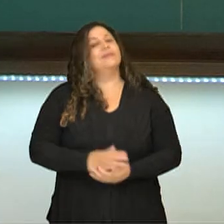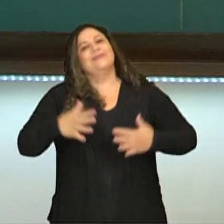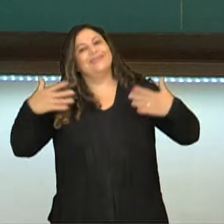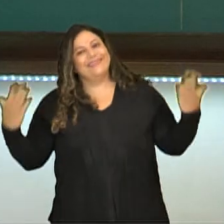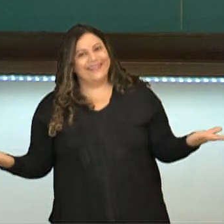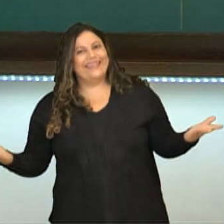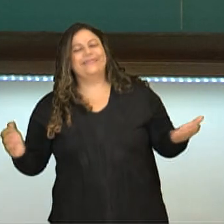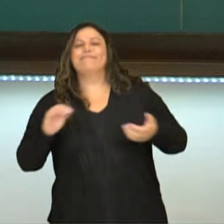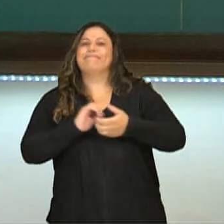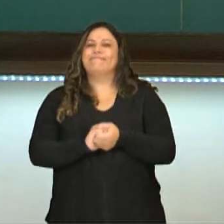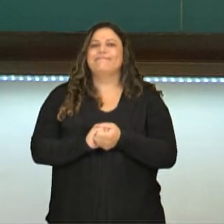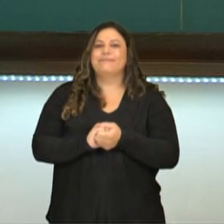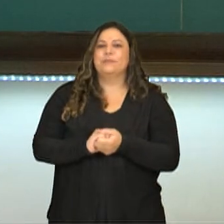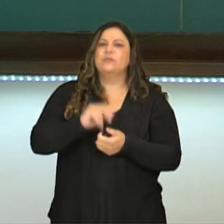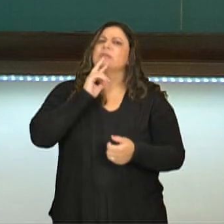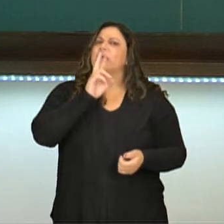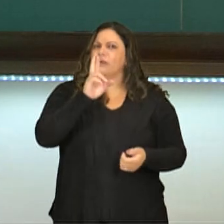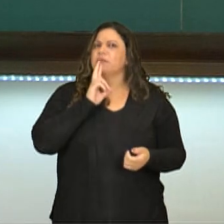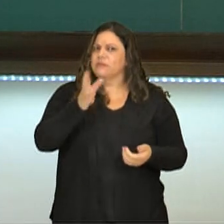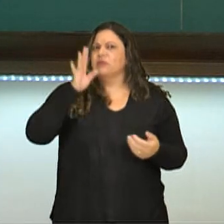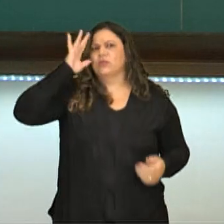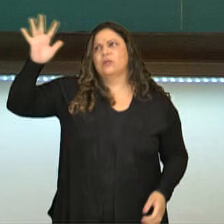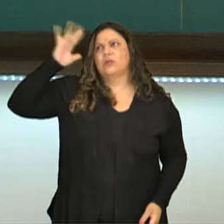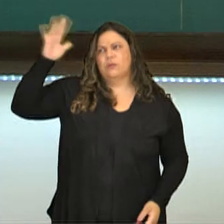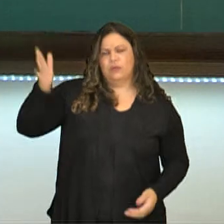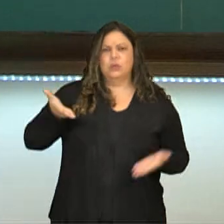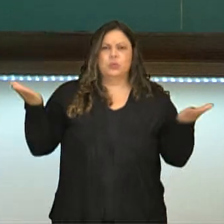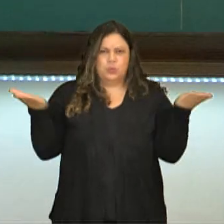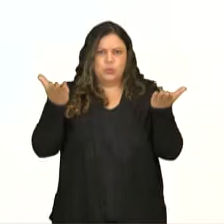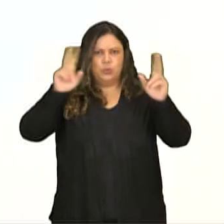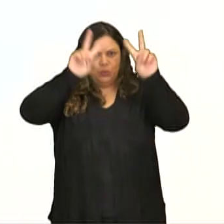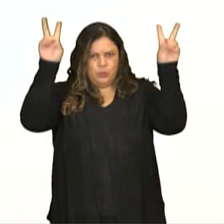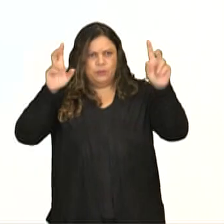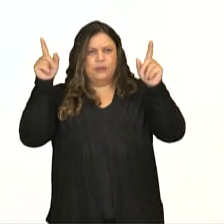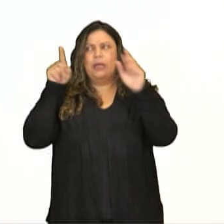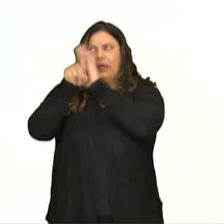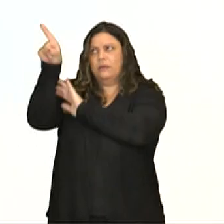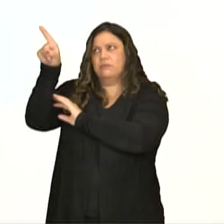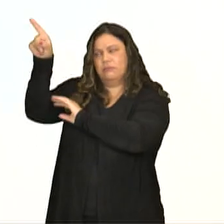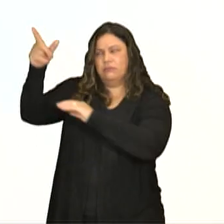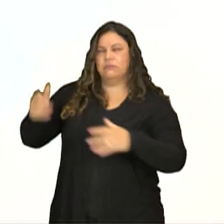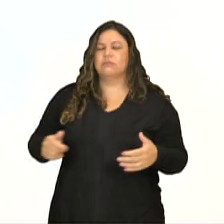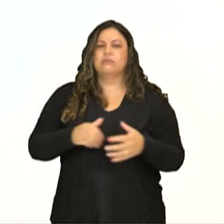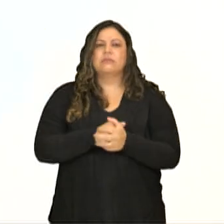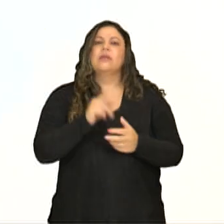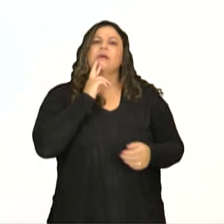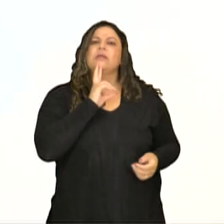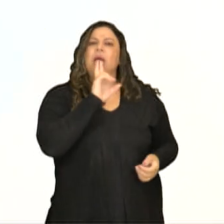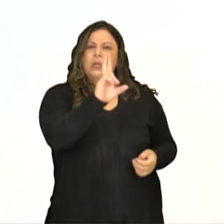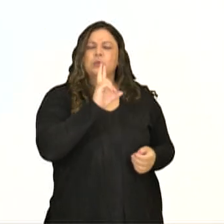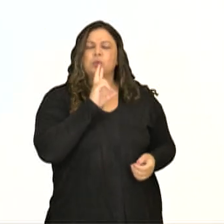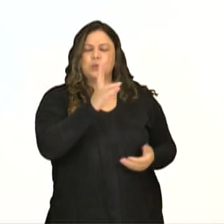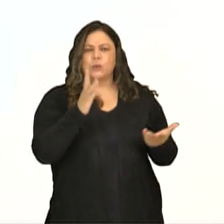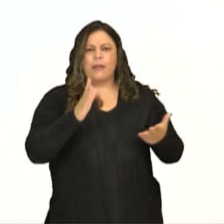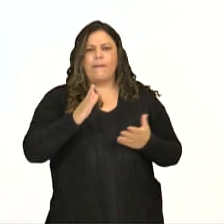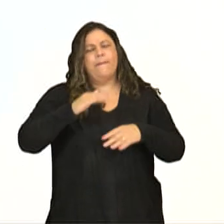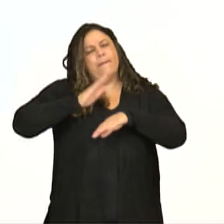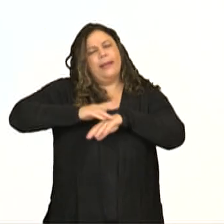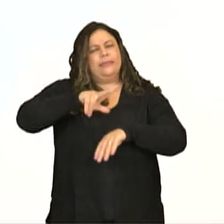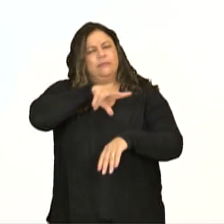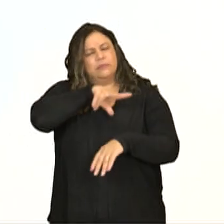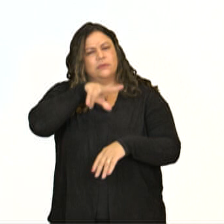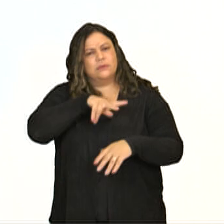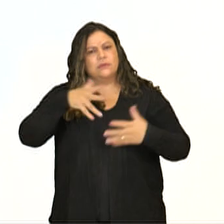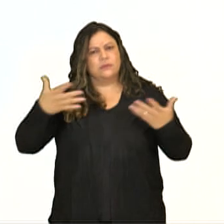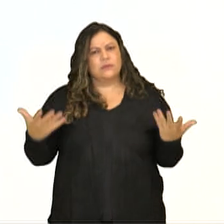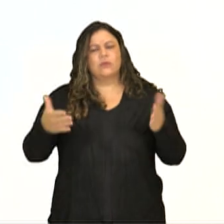E aí, pessoal, responderam, refletiram sobre essa? Então, a sua resposta, por mais pessoal que fosse, como